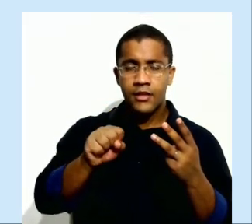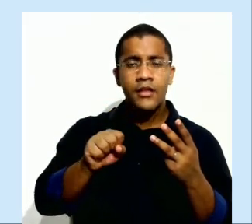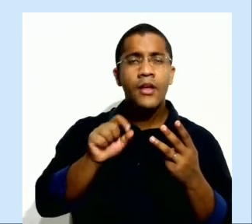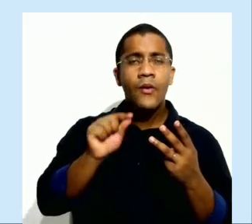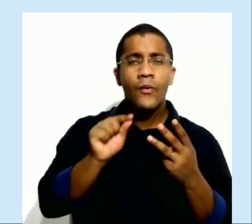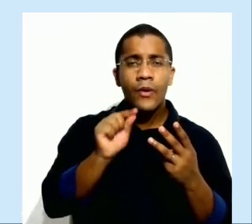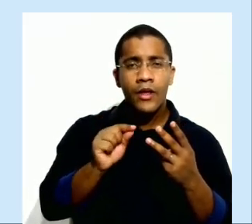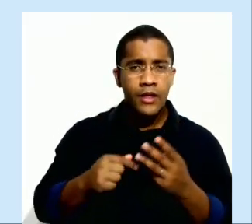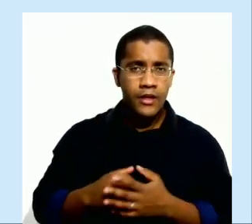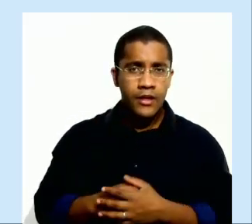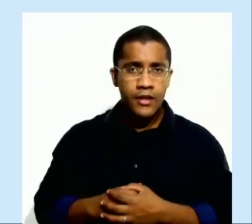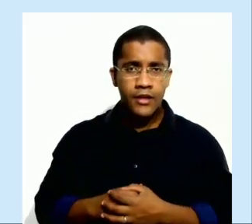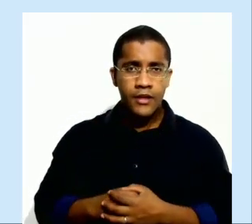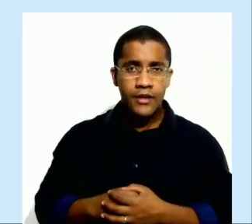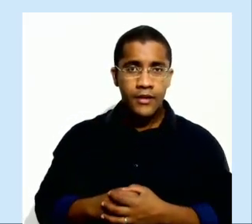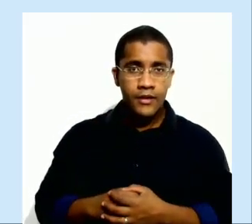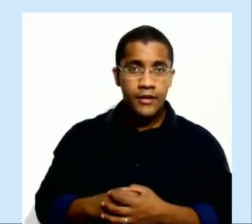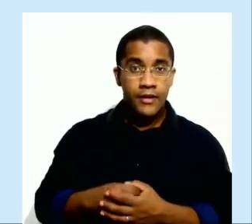Cartaginês.